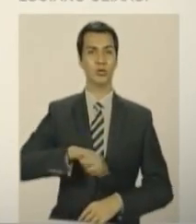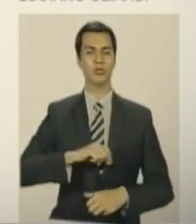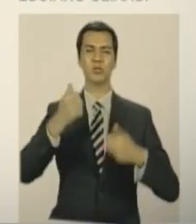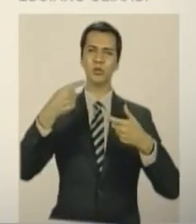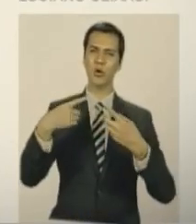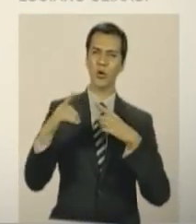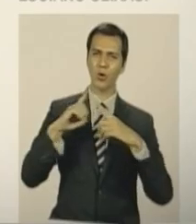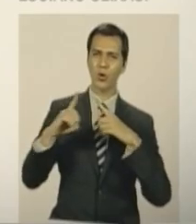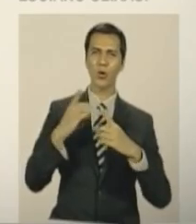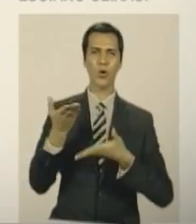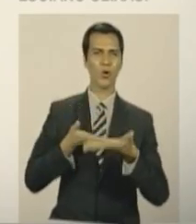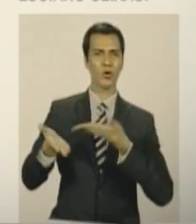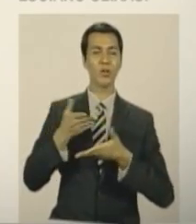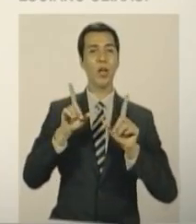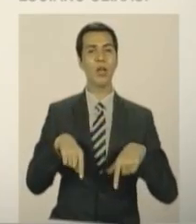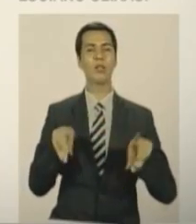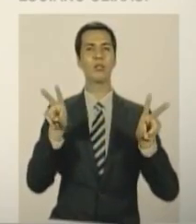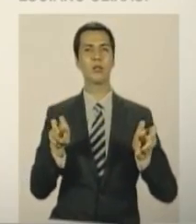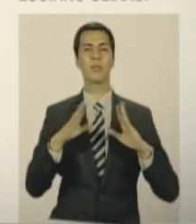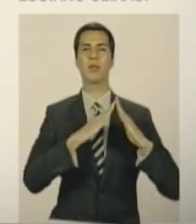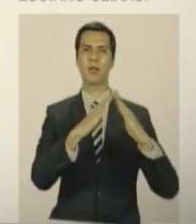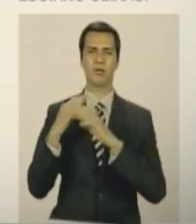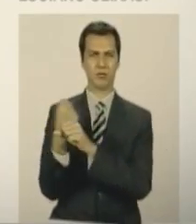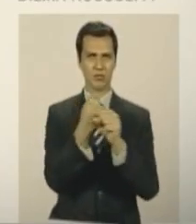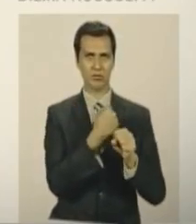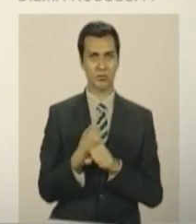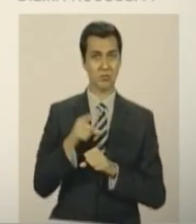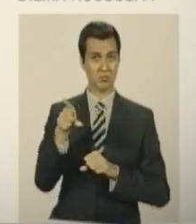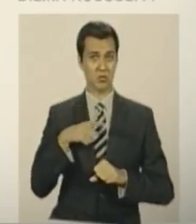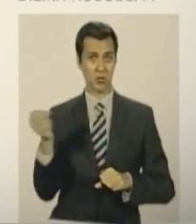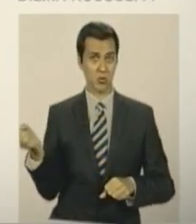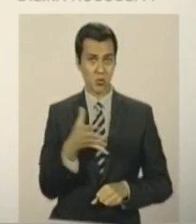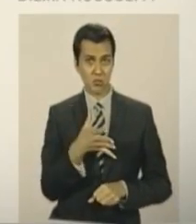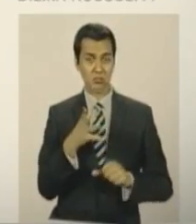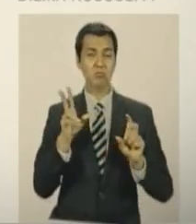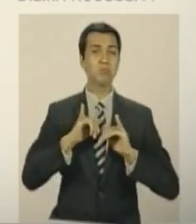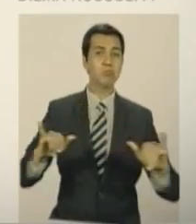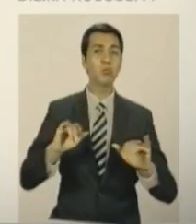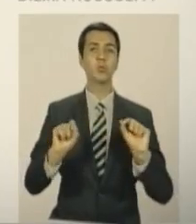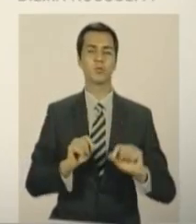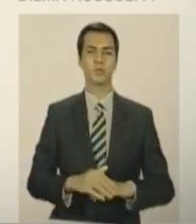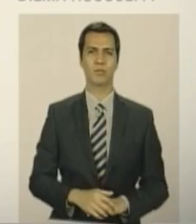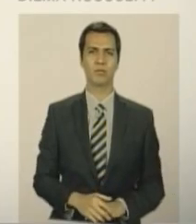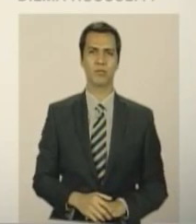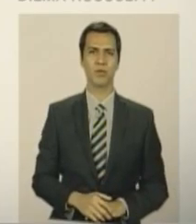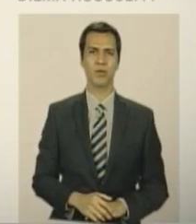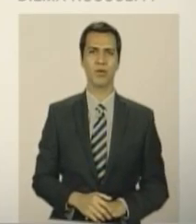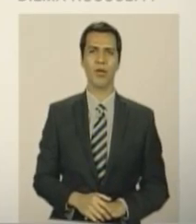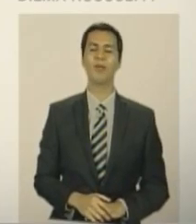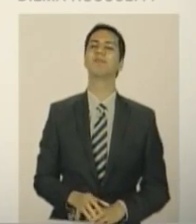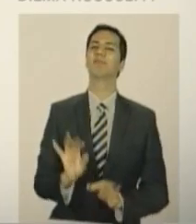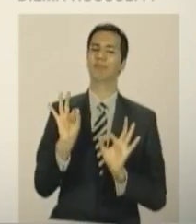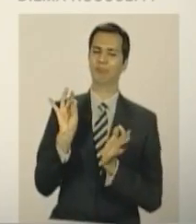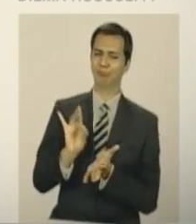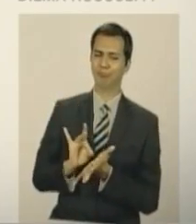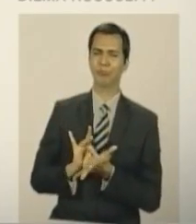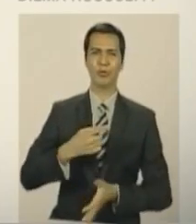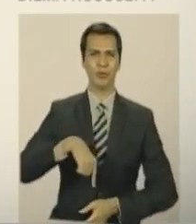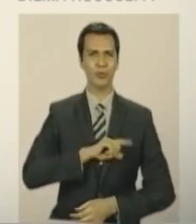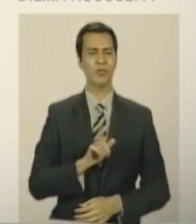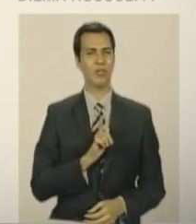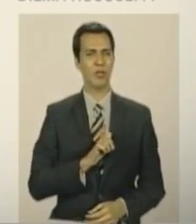Minha Vida. A senhora tem um balanço novo do programa, não é, presidenta? Temos uma notícia muito boa para os nossos ouvintes. O